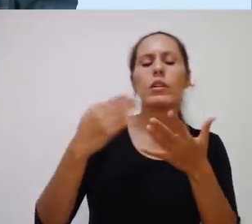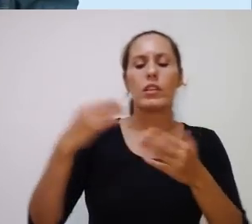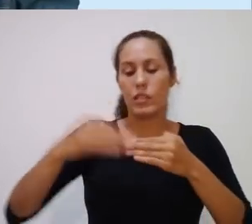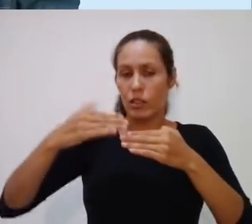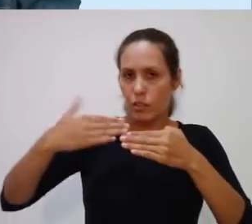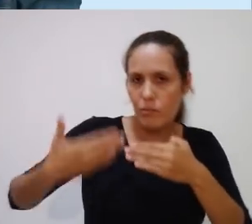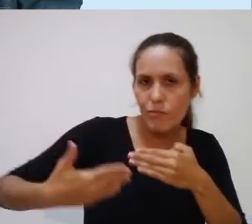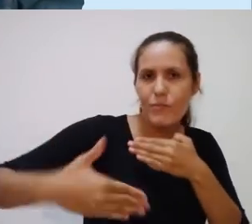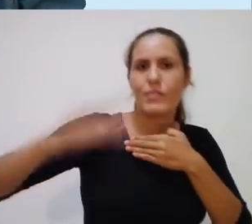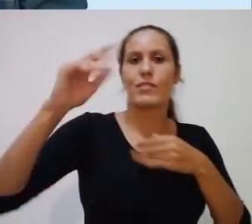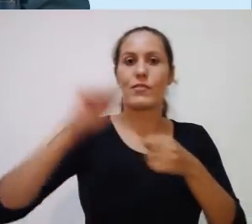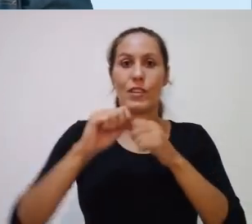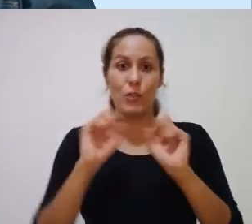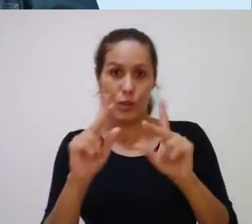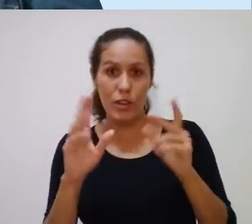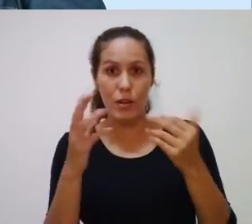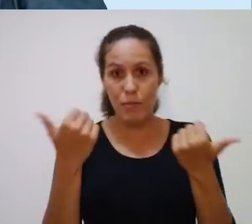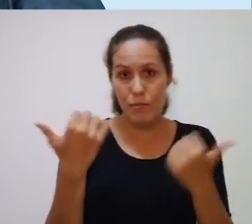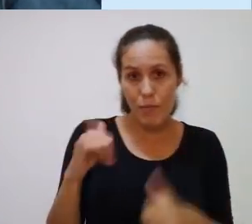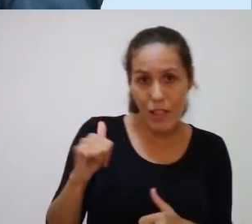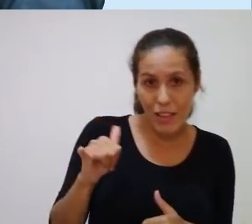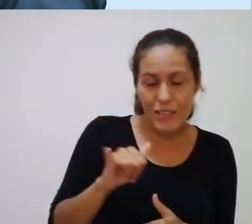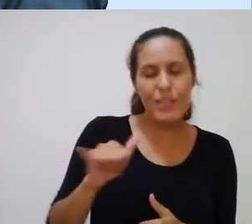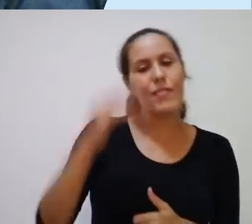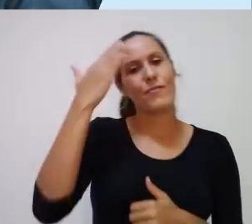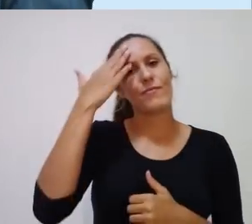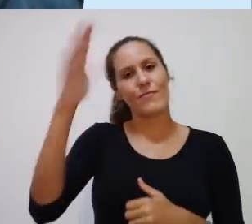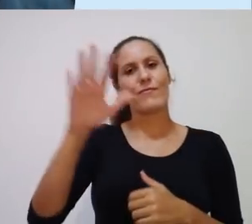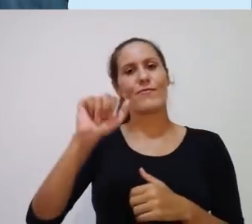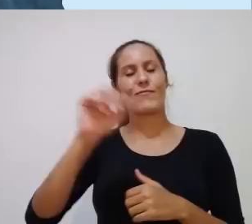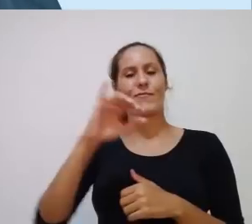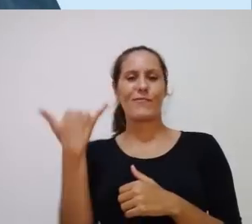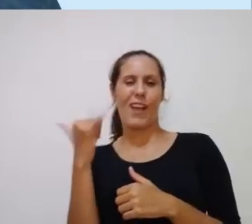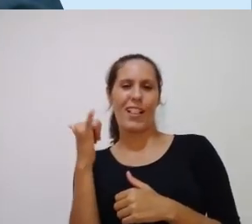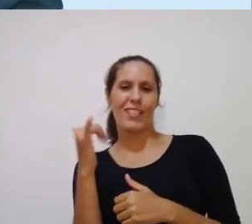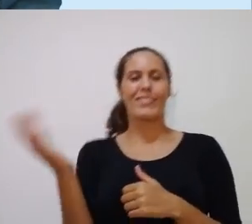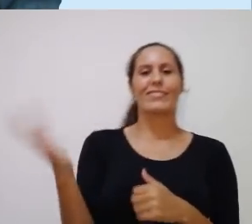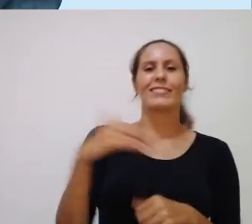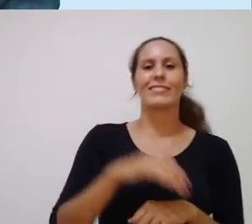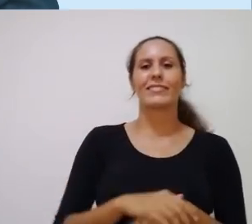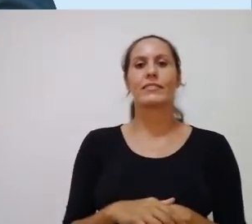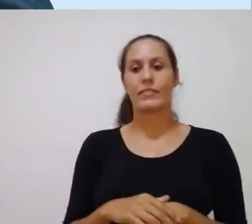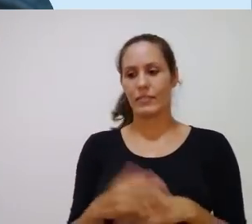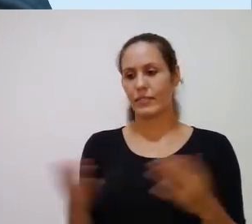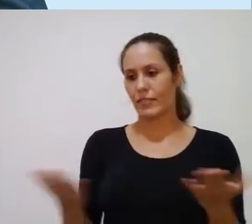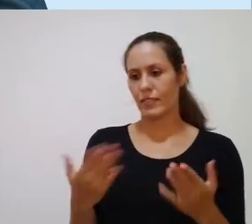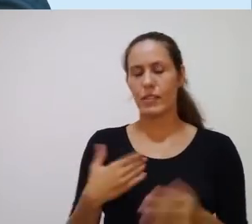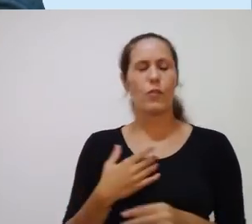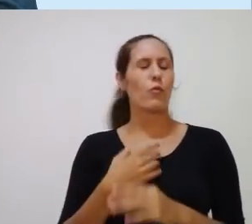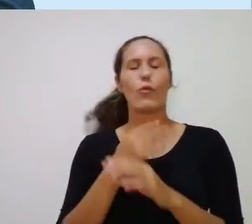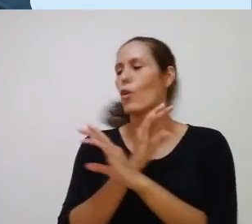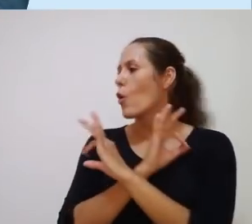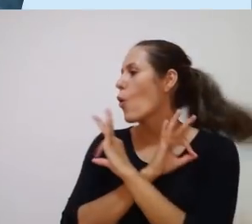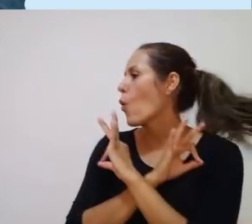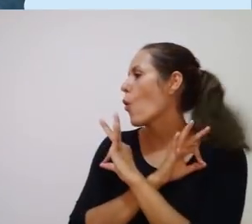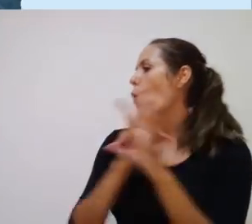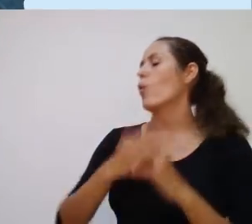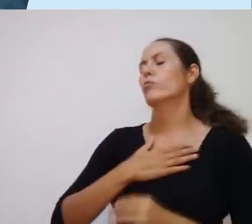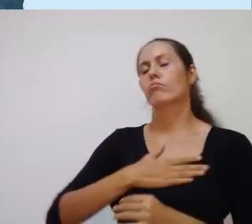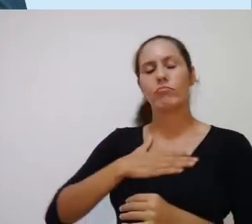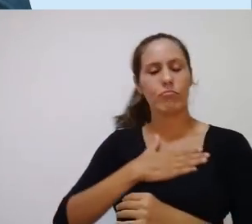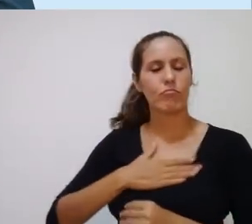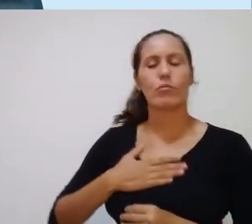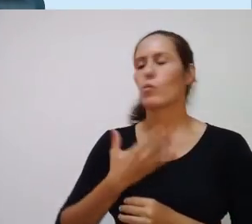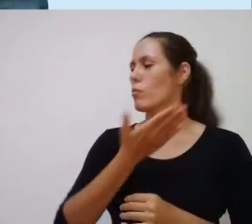frente, beleza? Valeu, galera! Então, vamos para nossas considerações finais, Flávio. Sim, vamos. Walter, foi maravilhoso esse bate-papo,